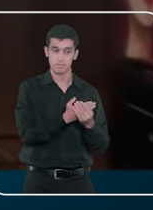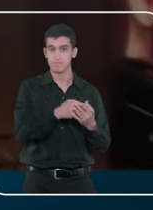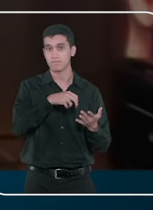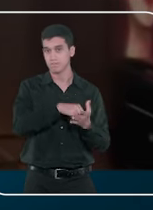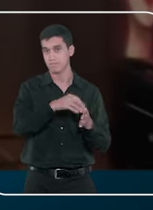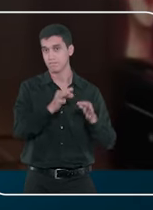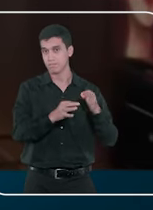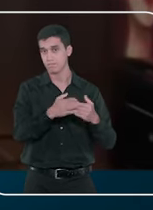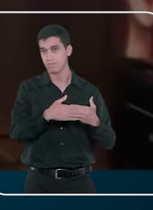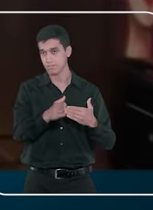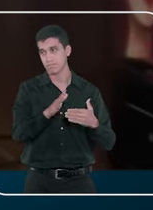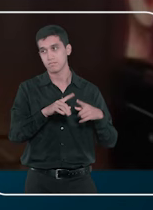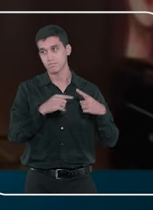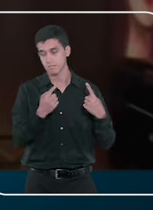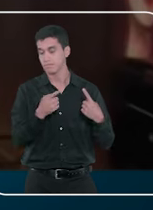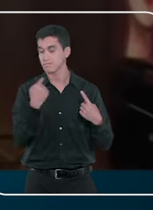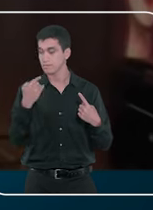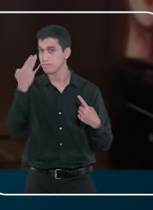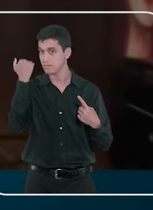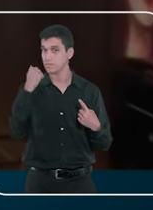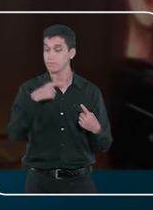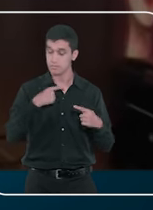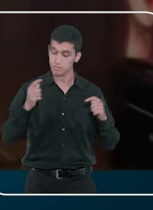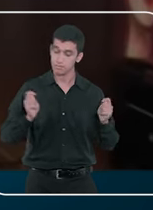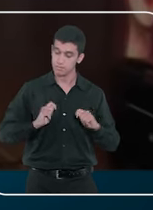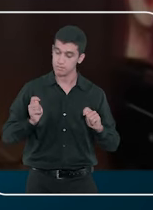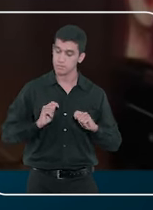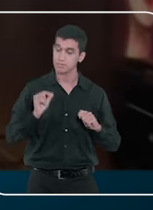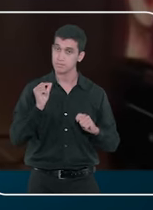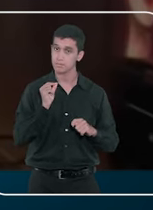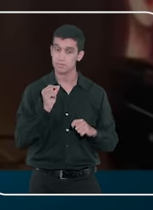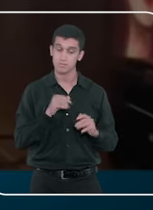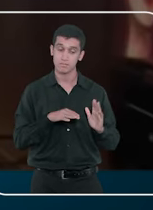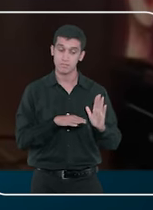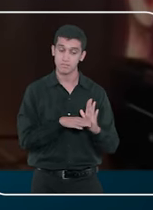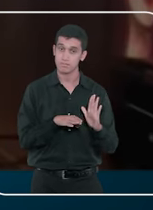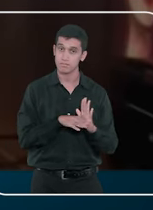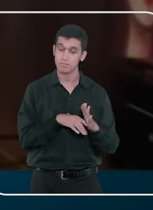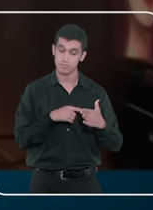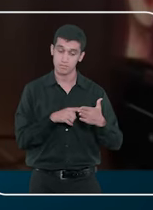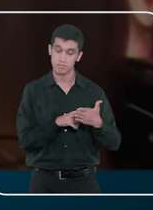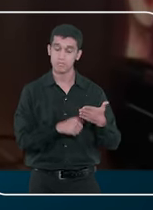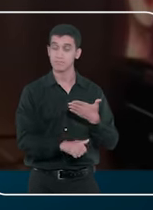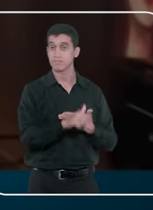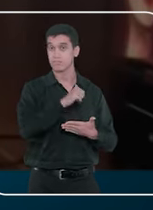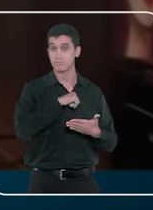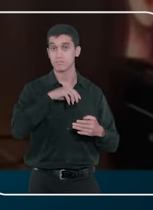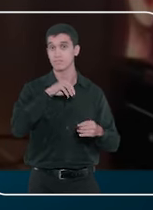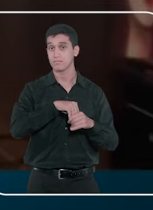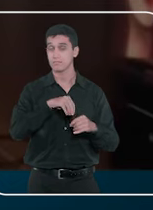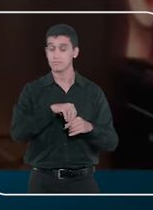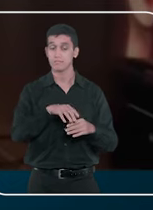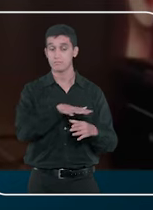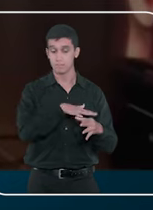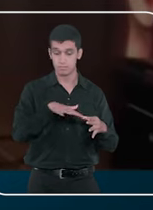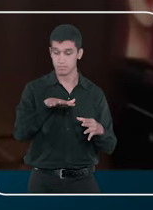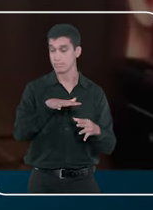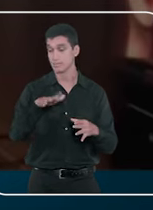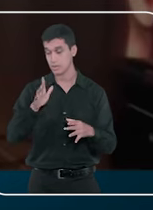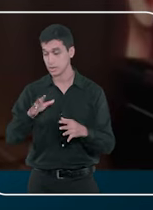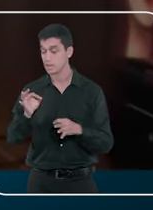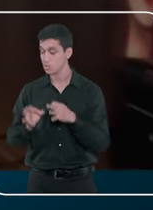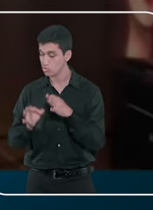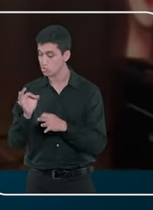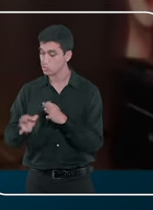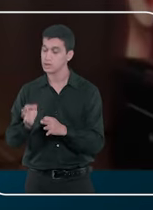Embora saibamos, seja possível a colaboração premiada, inclusive no curso da ação penal,